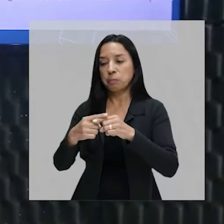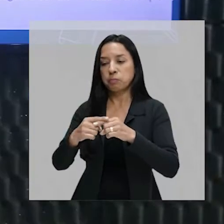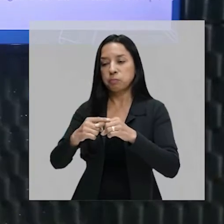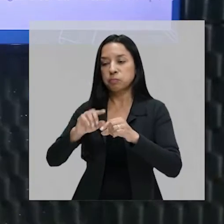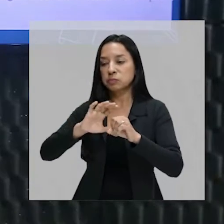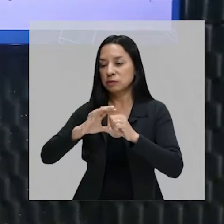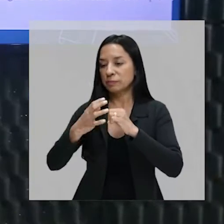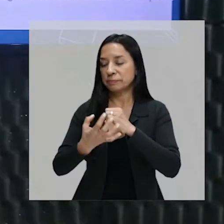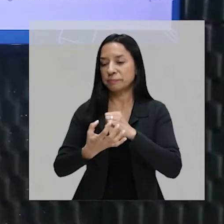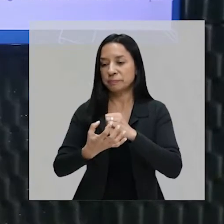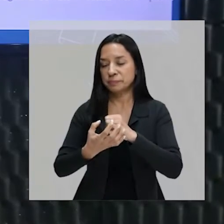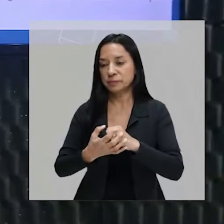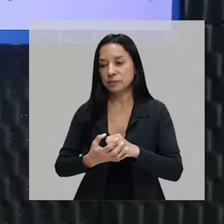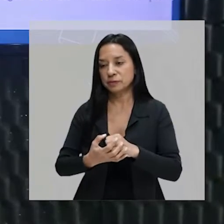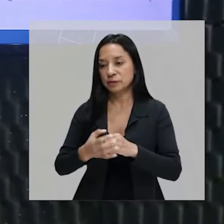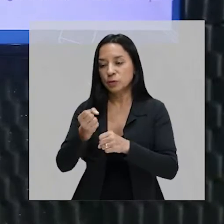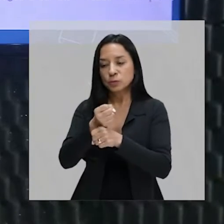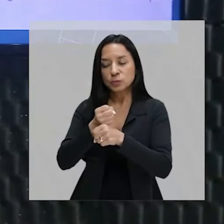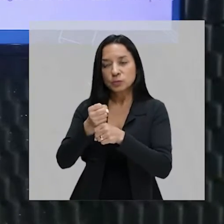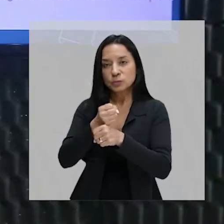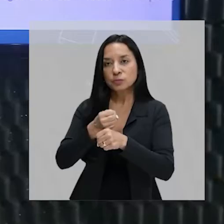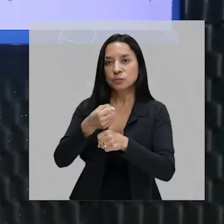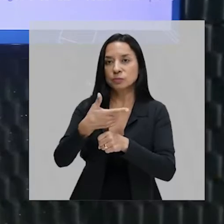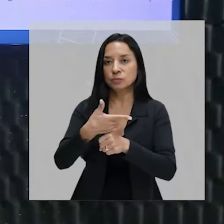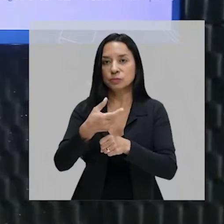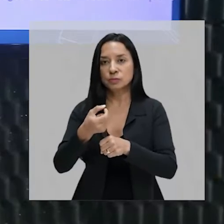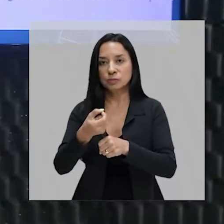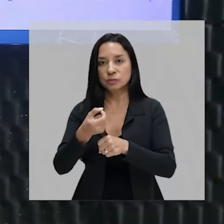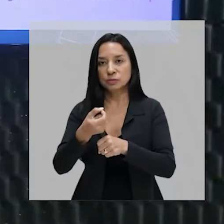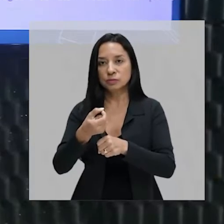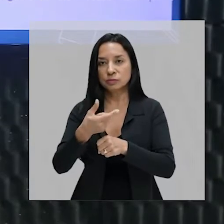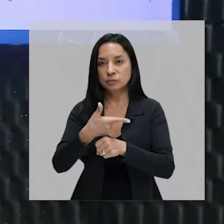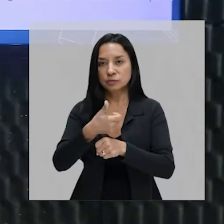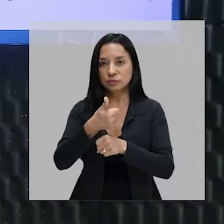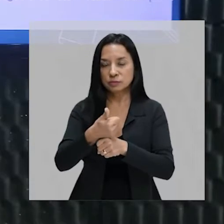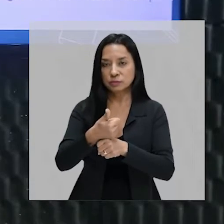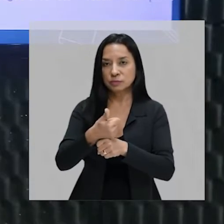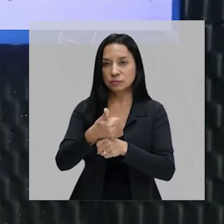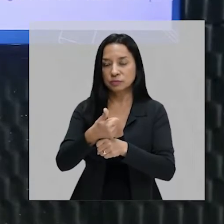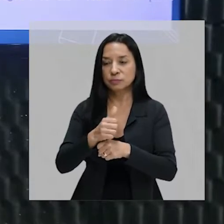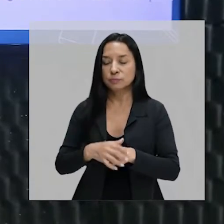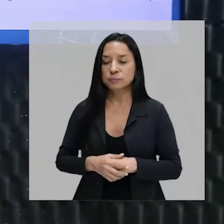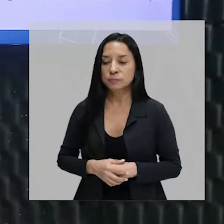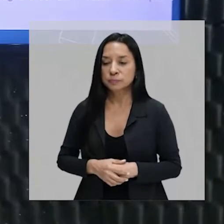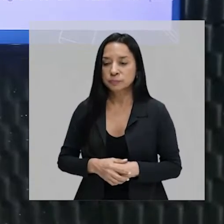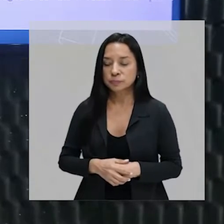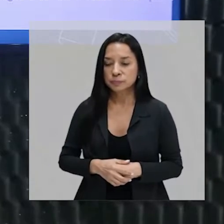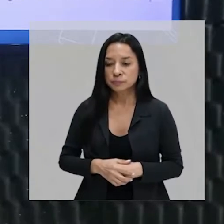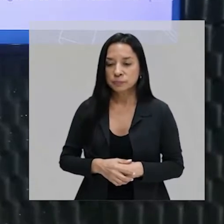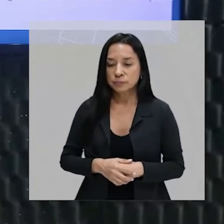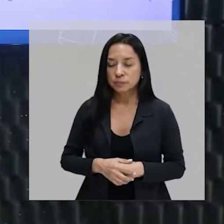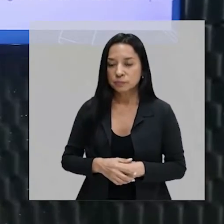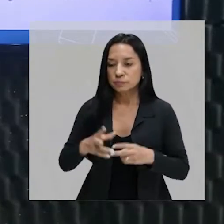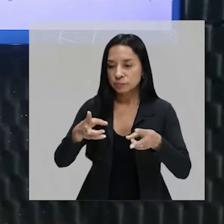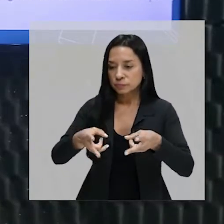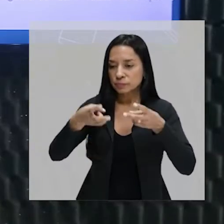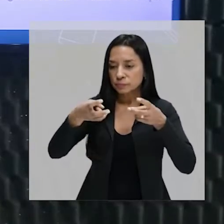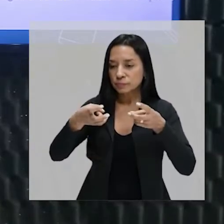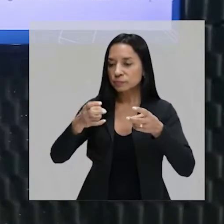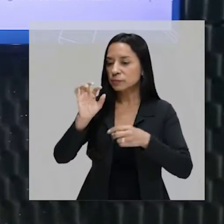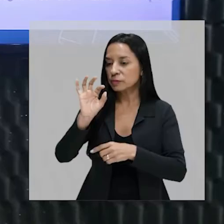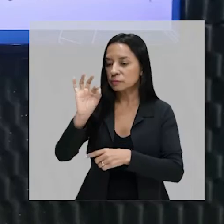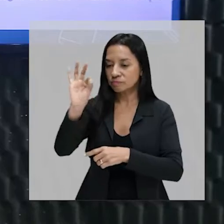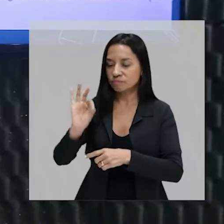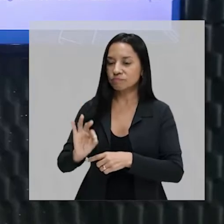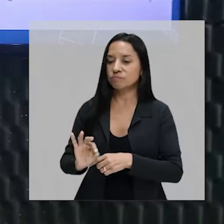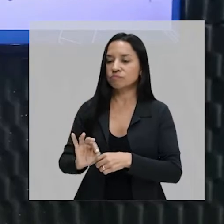bom então sub-21 mais de 1.500 mortos pelo vírus da convite Observe que essa